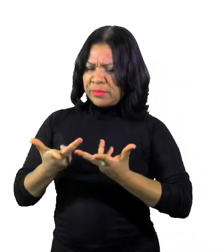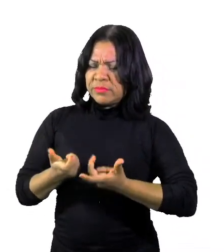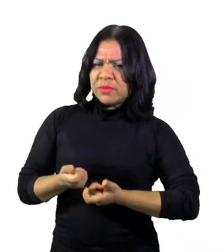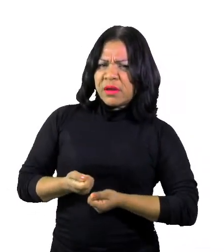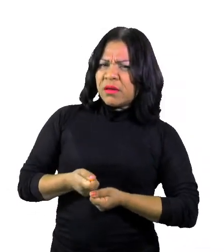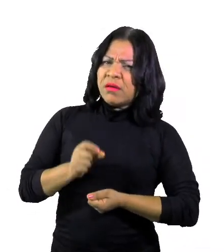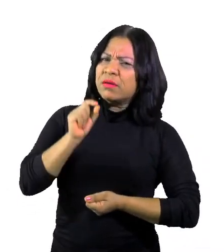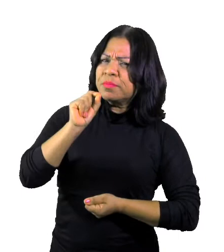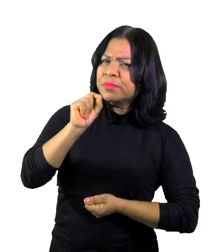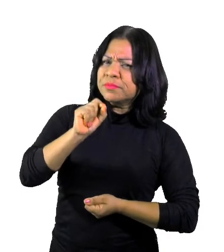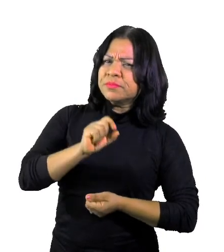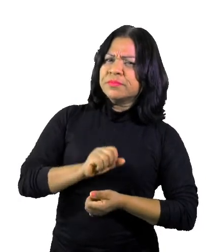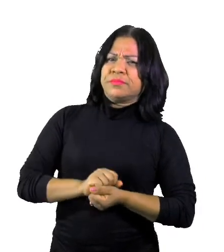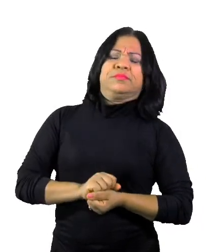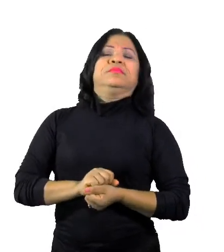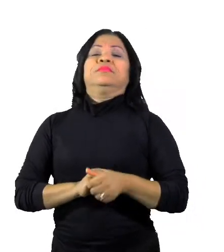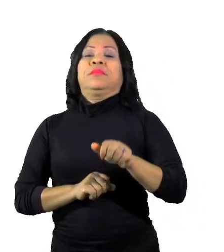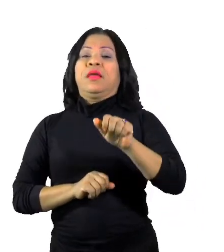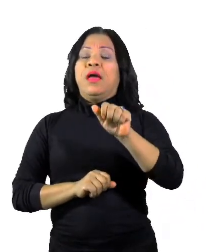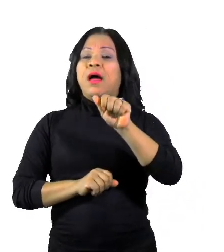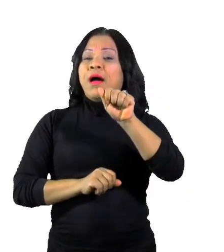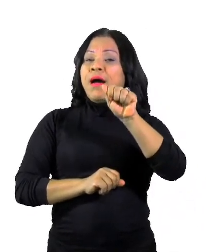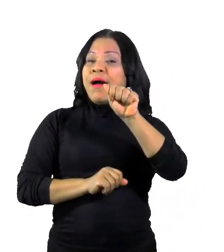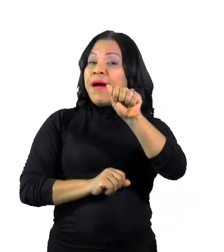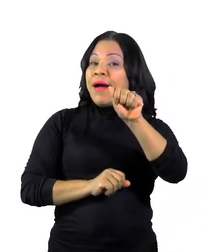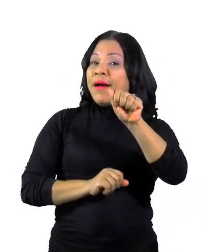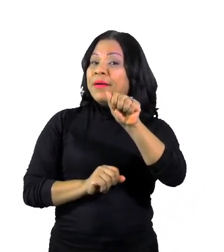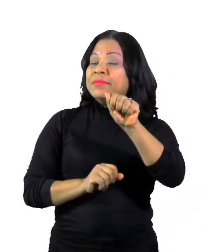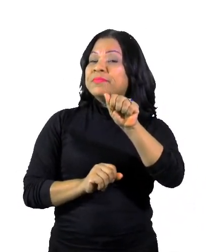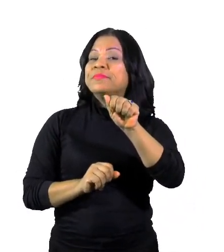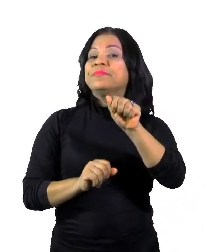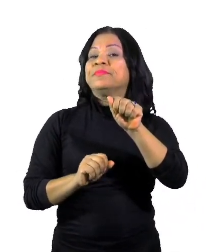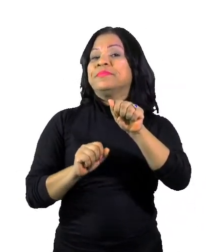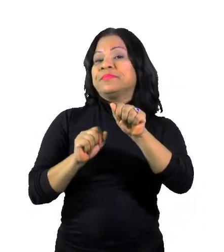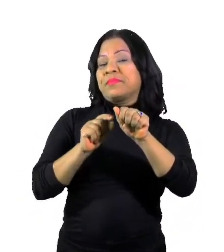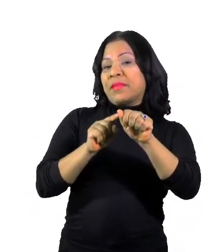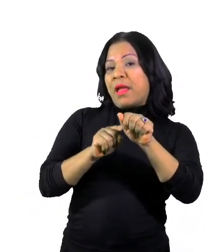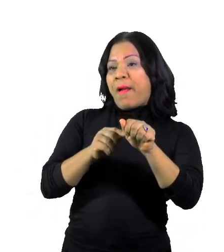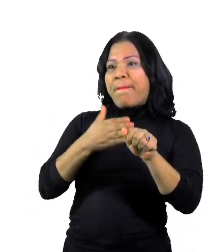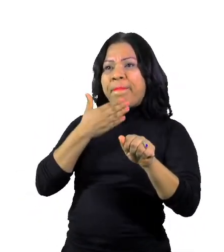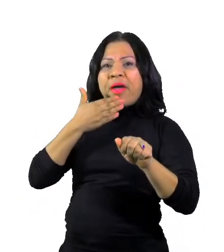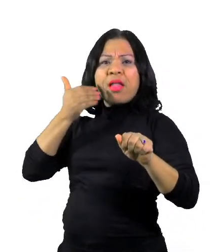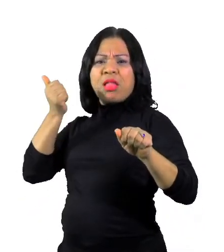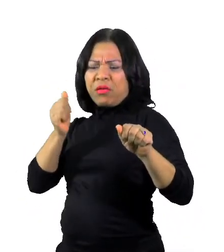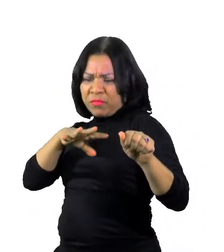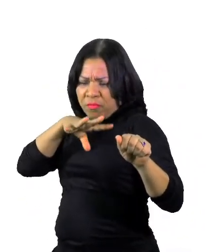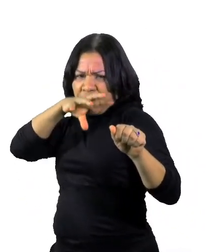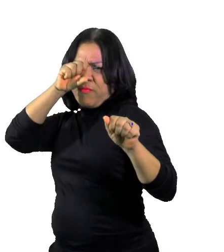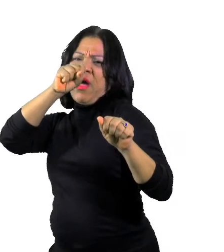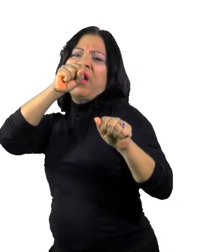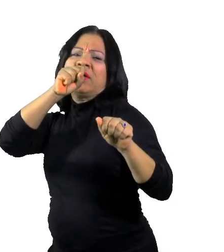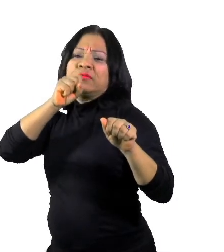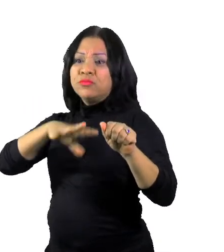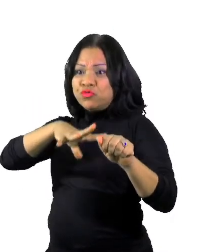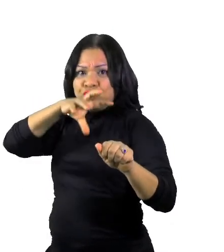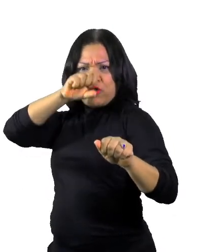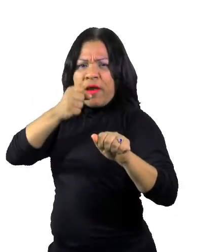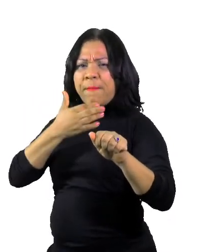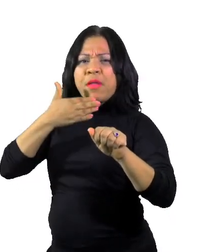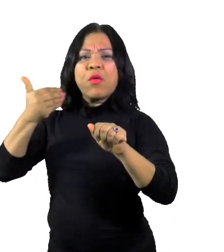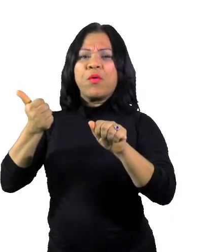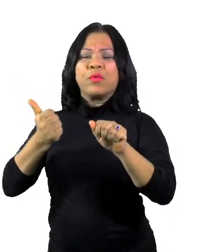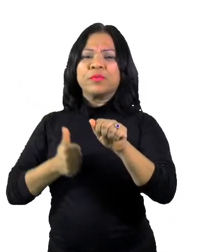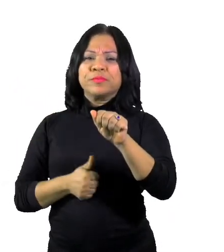As habilidades da onça são para quê? Para ela melhorar o olfato dela, para ela cheirar melhor?